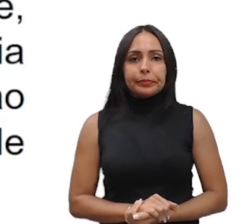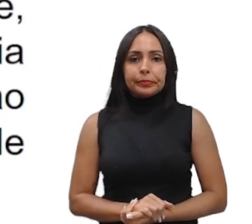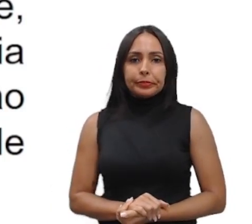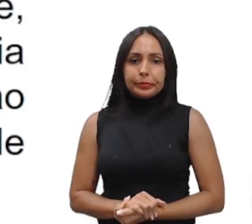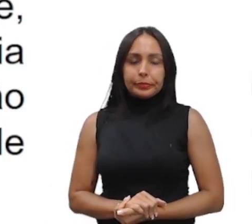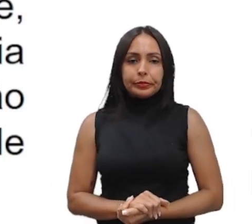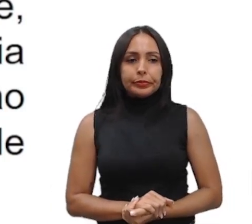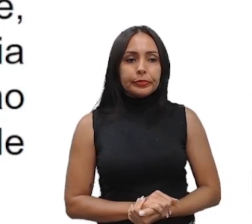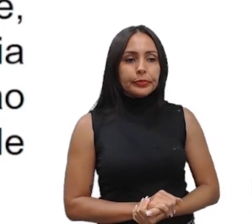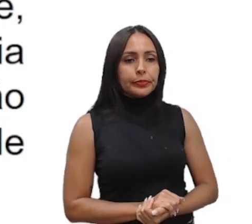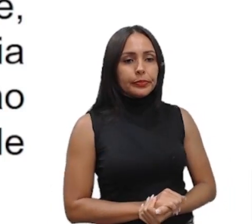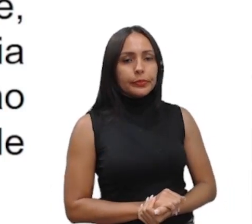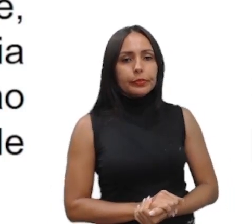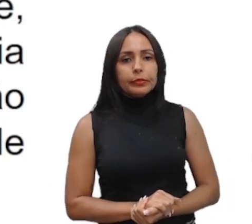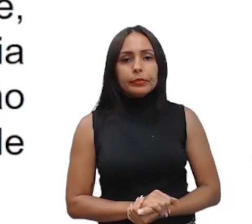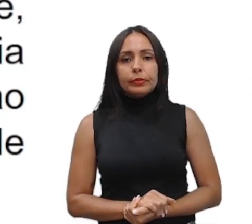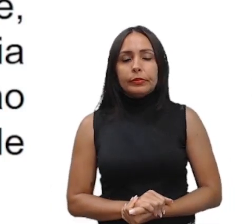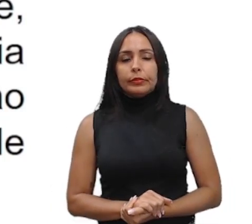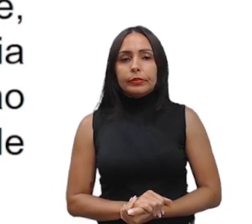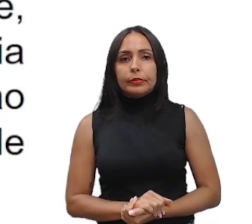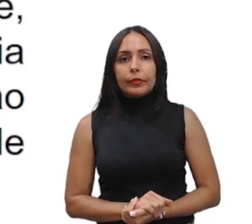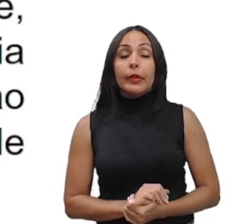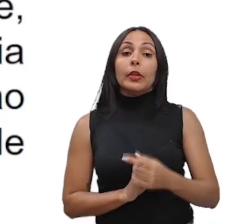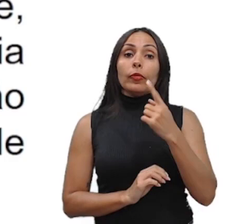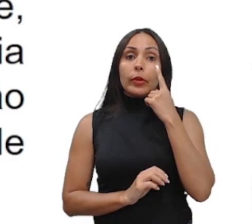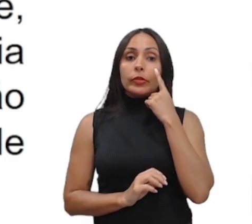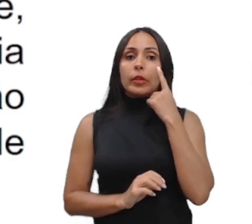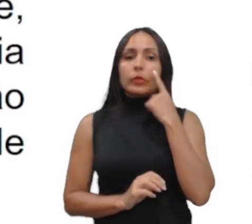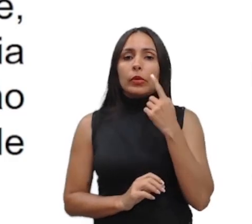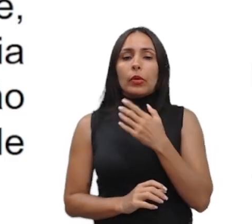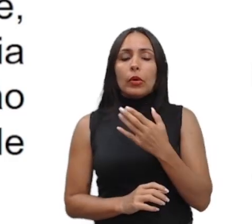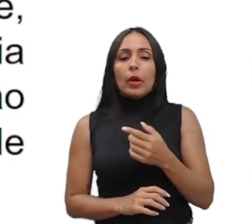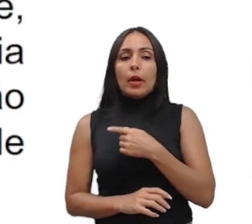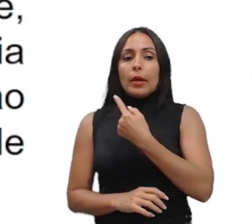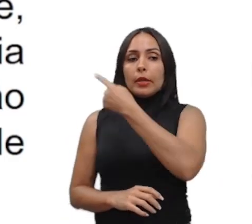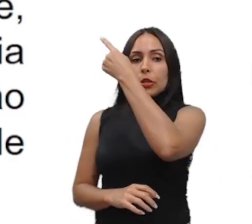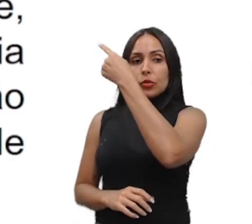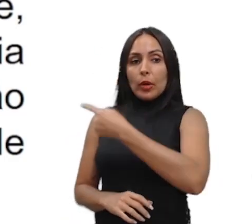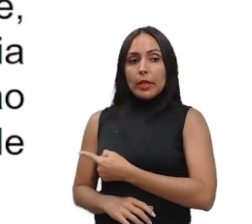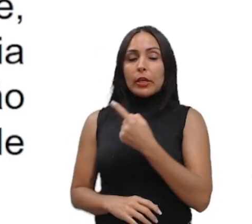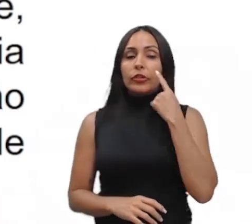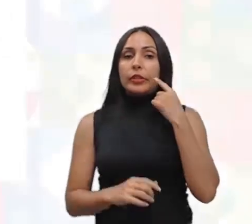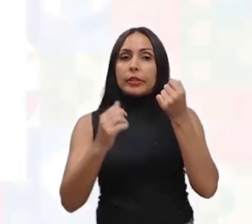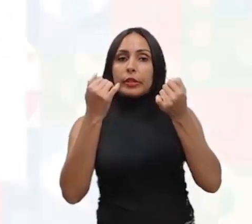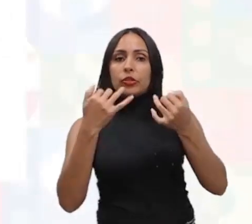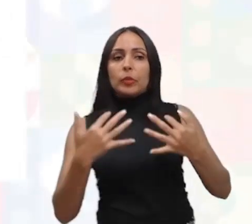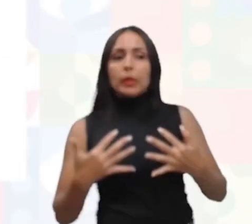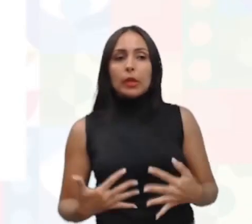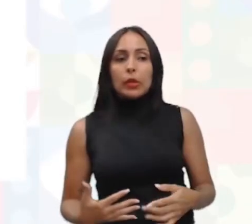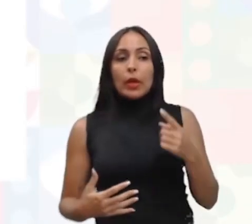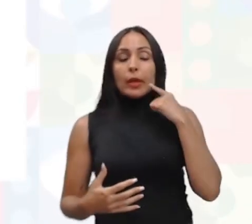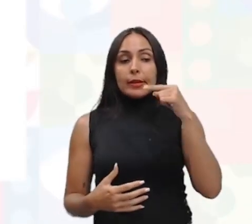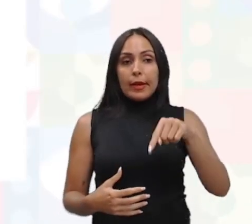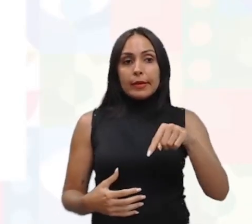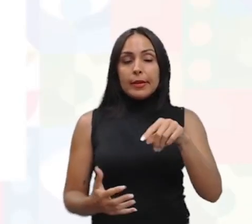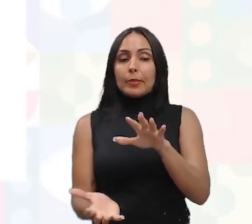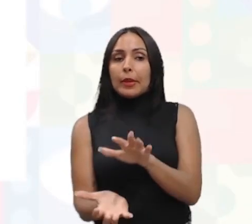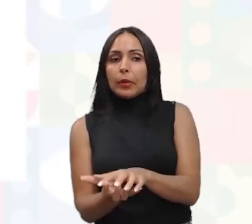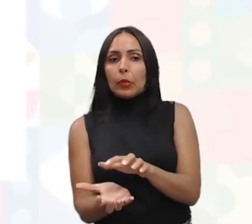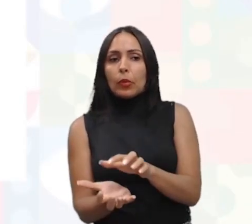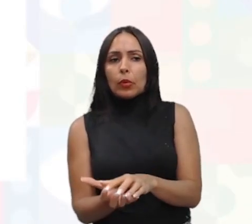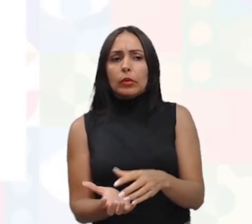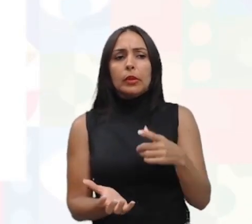é a Fundarp. Então, veja só, isso aqui pertinho da gente, se a gente está falando desses detalhes aqui no estado de Pernambuco, que tem